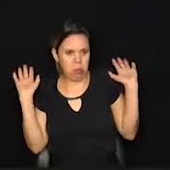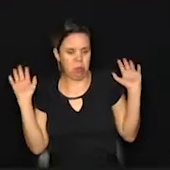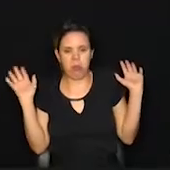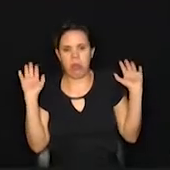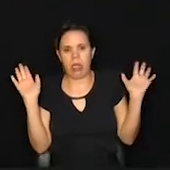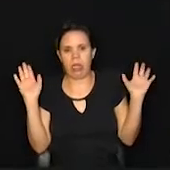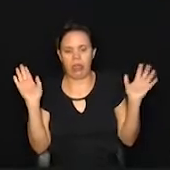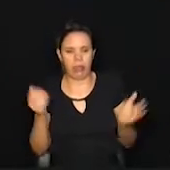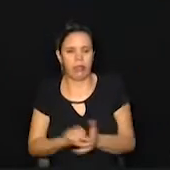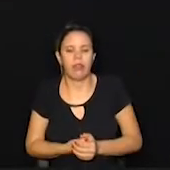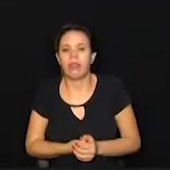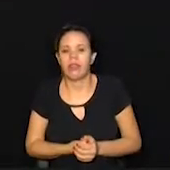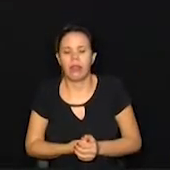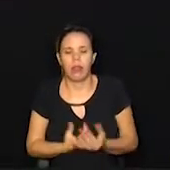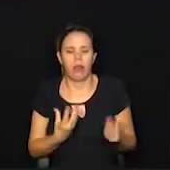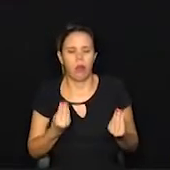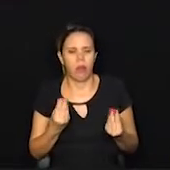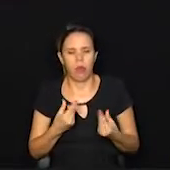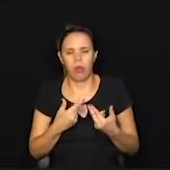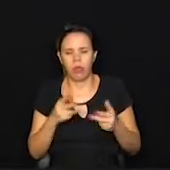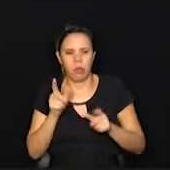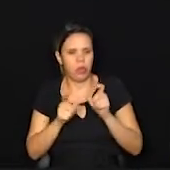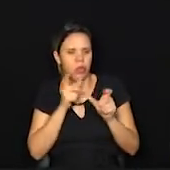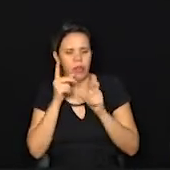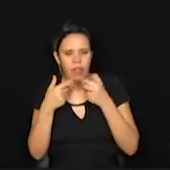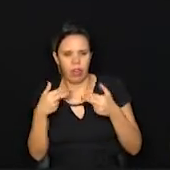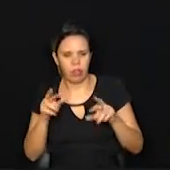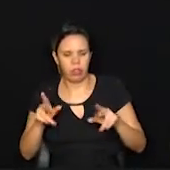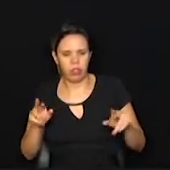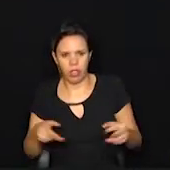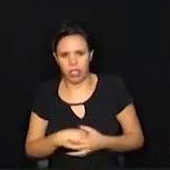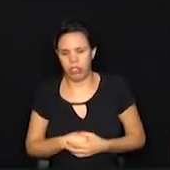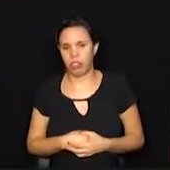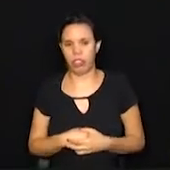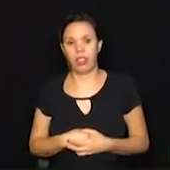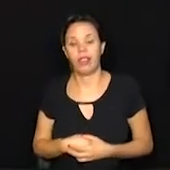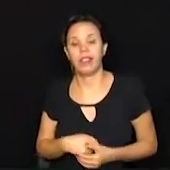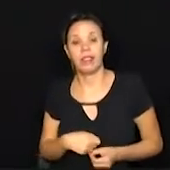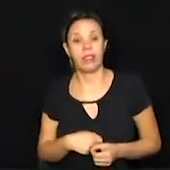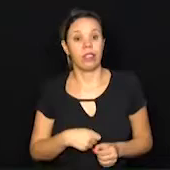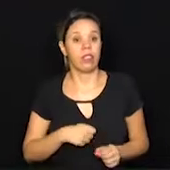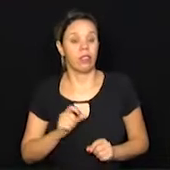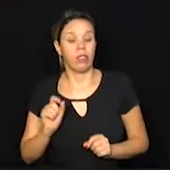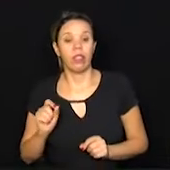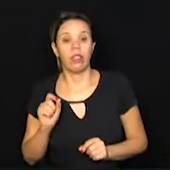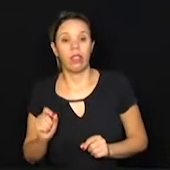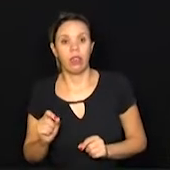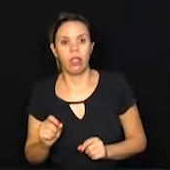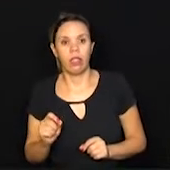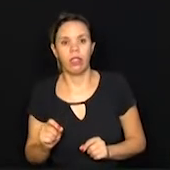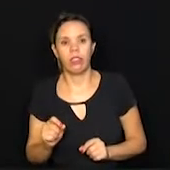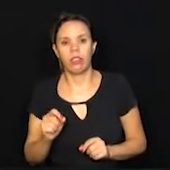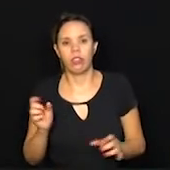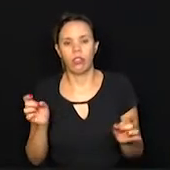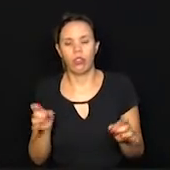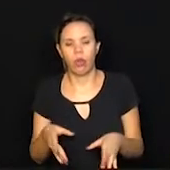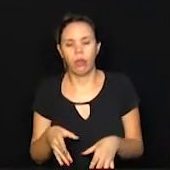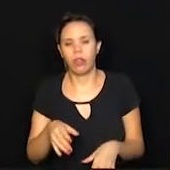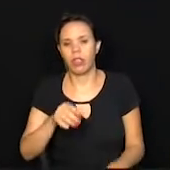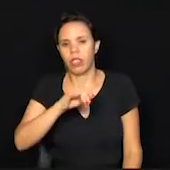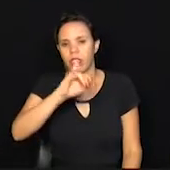porque tem 1001 versões sobre o episódio sobra Olha que coincidência Jânio Quadros